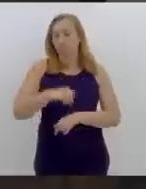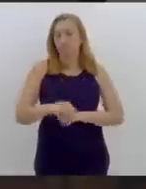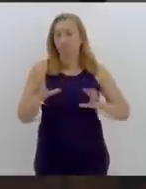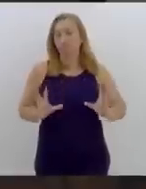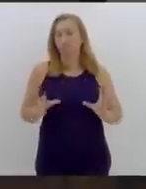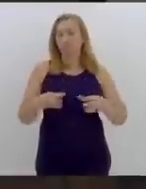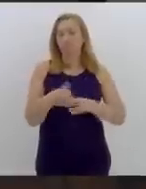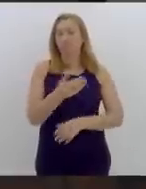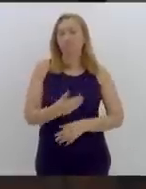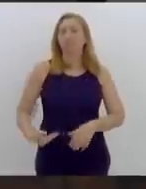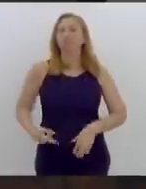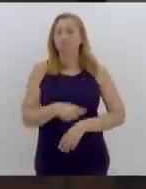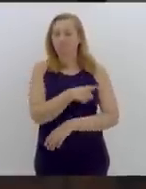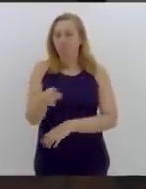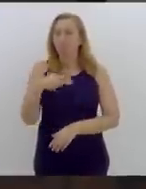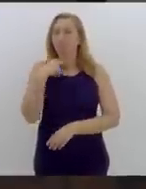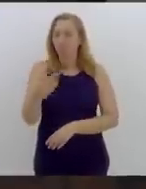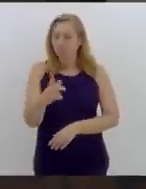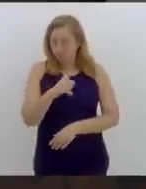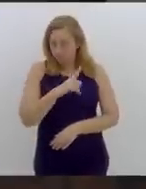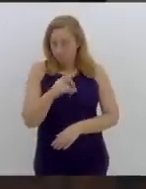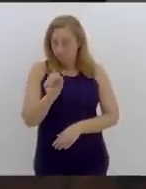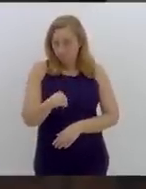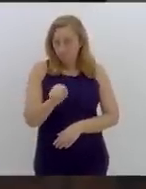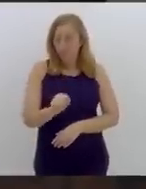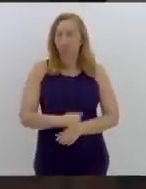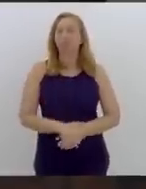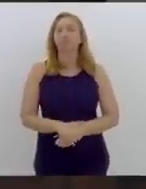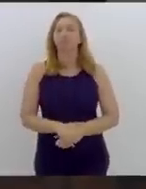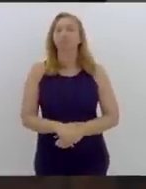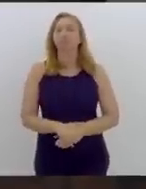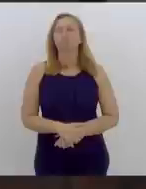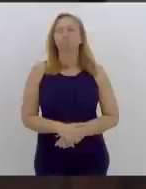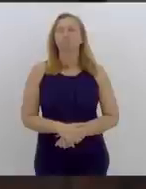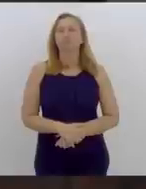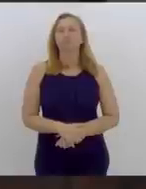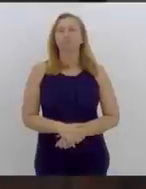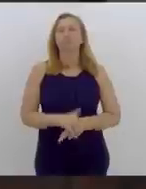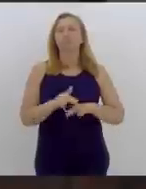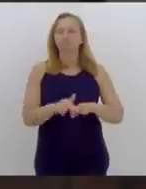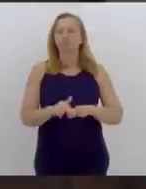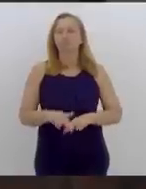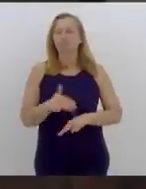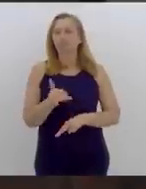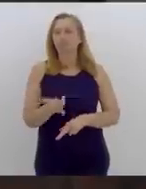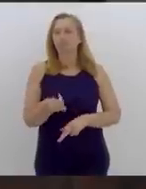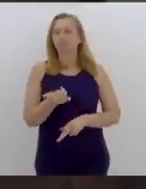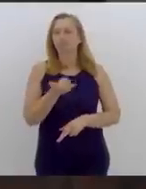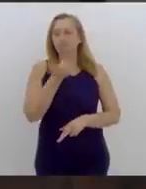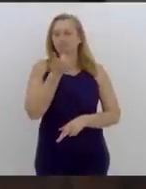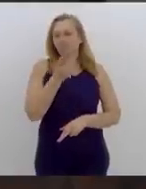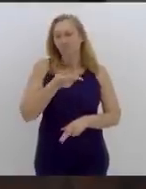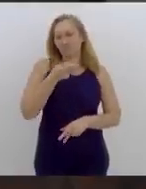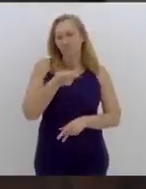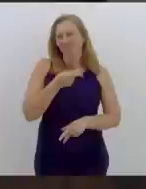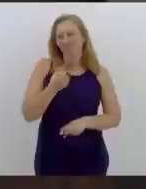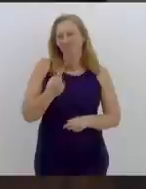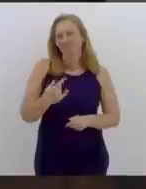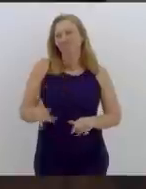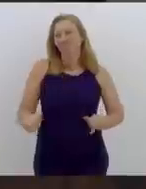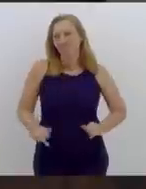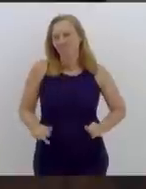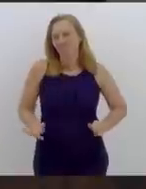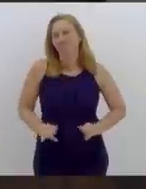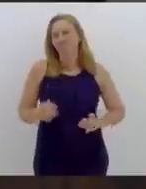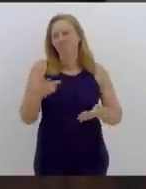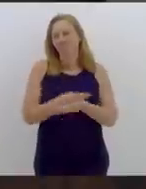vocês têm voz vocês vão ter voz e vão ter voz agora e é por isso desculpa que eu desabafo é porque eu já sofri muitas